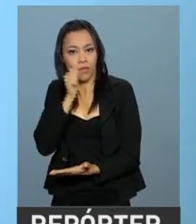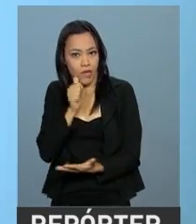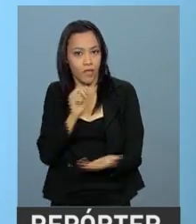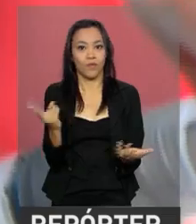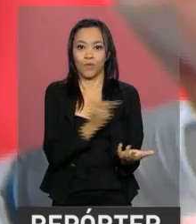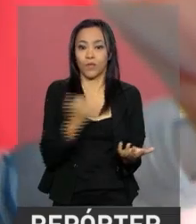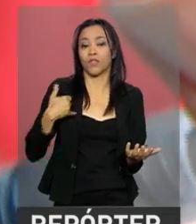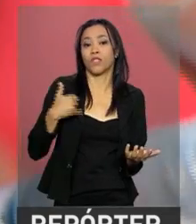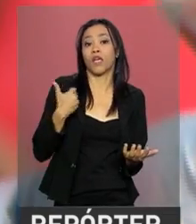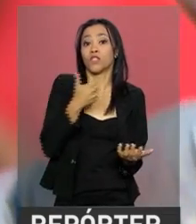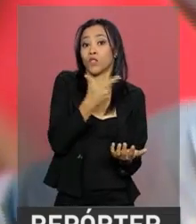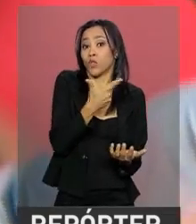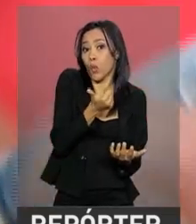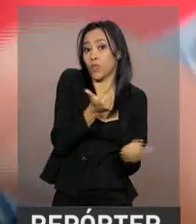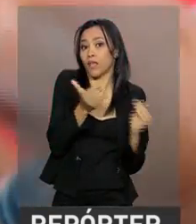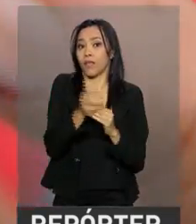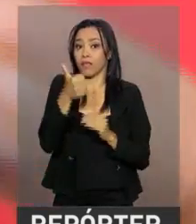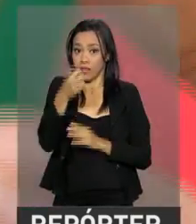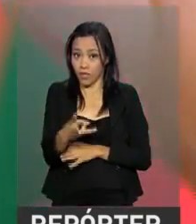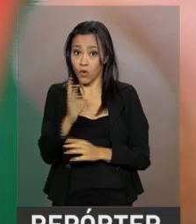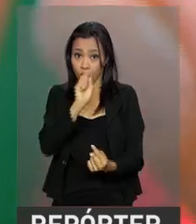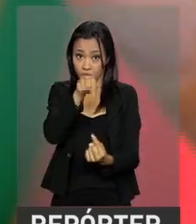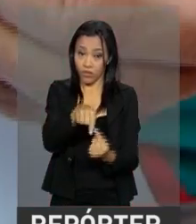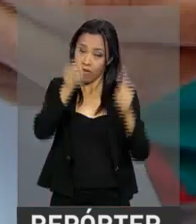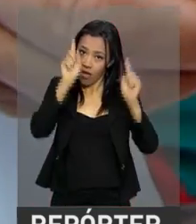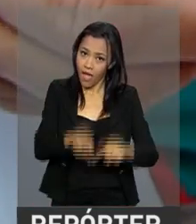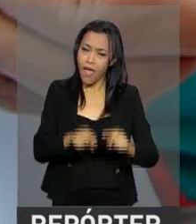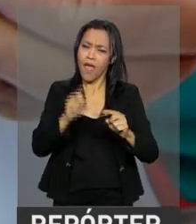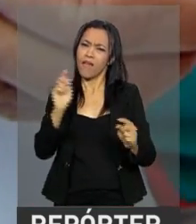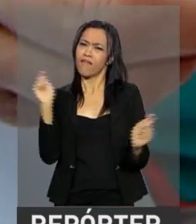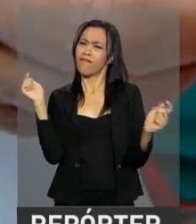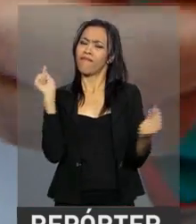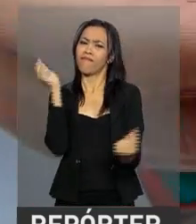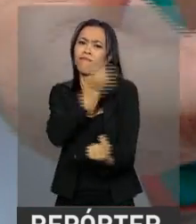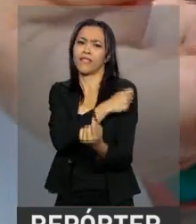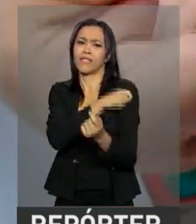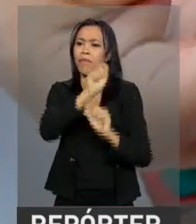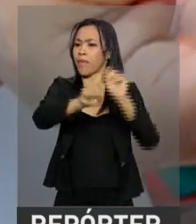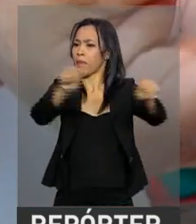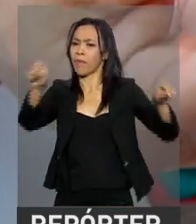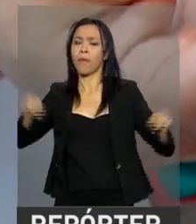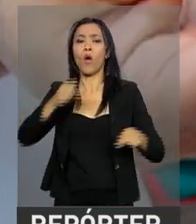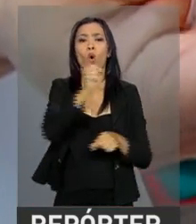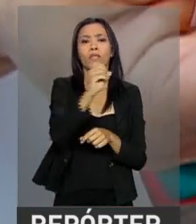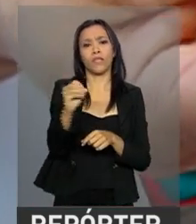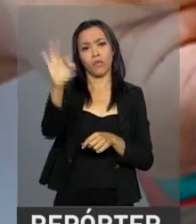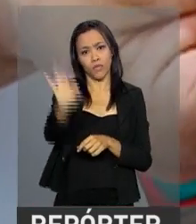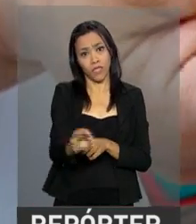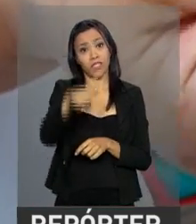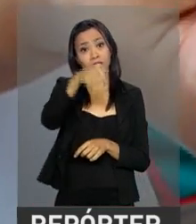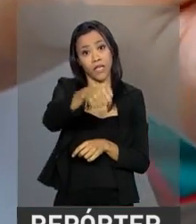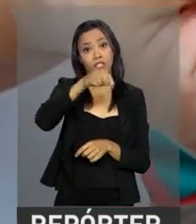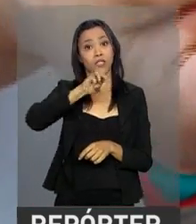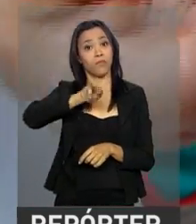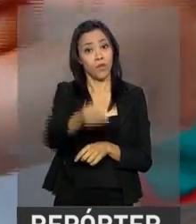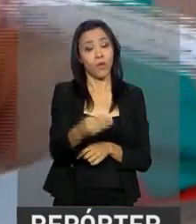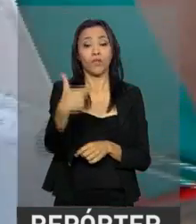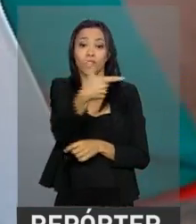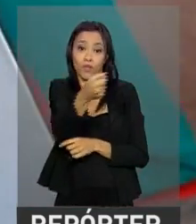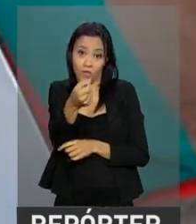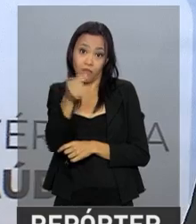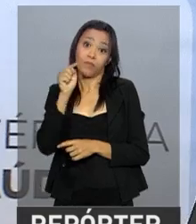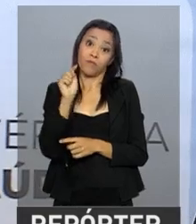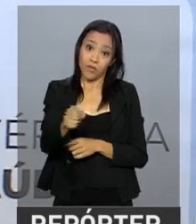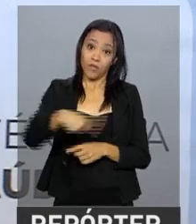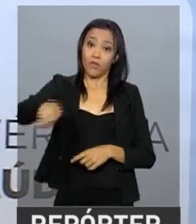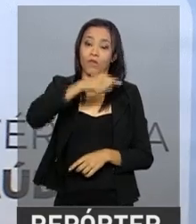13 anos. Nesse caso, a meta é vacinar 80% dos 7 milhões e 200 mil